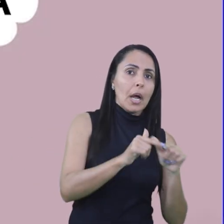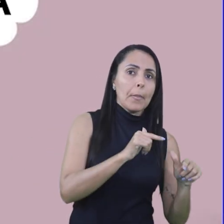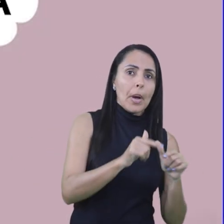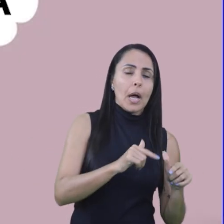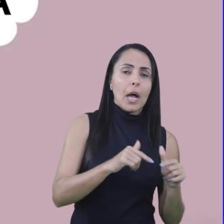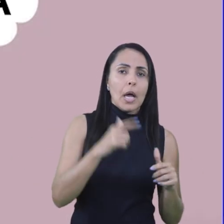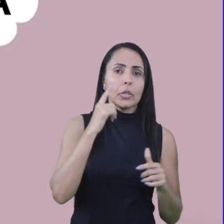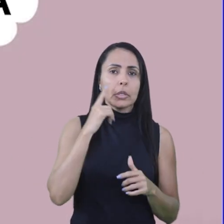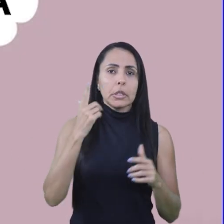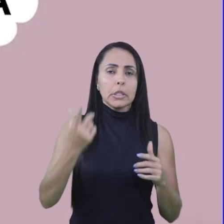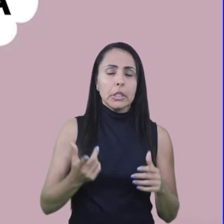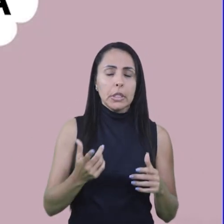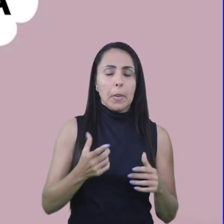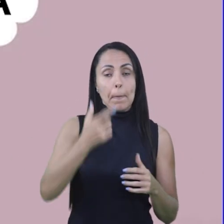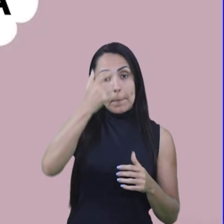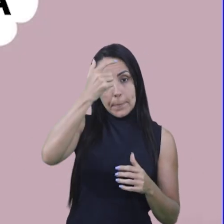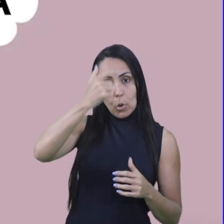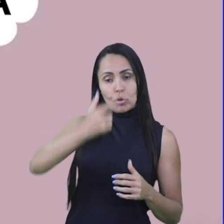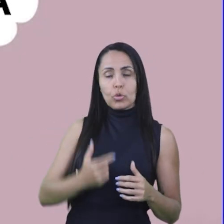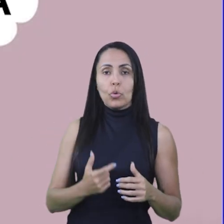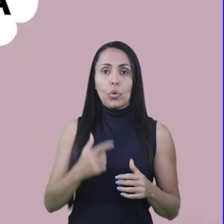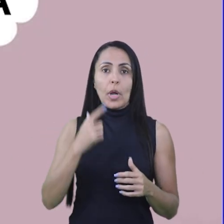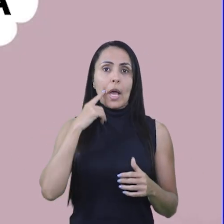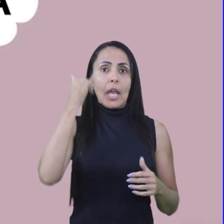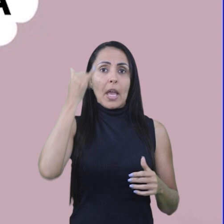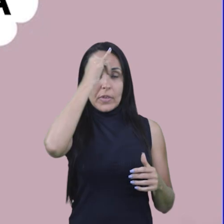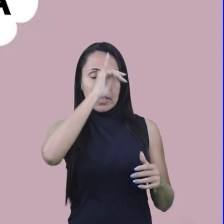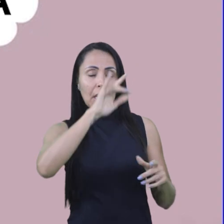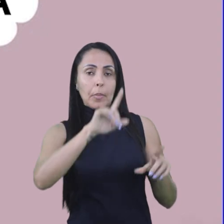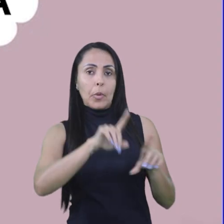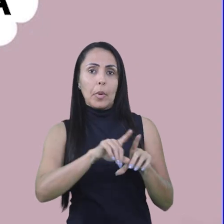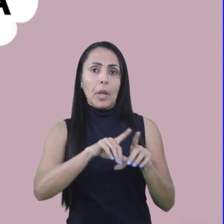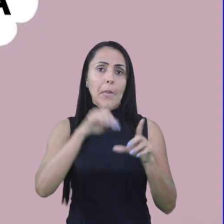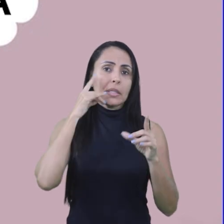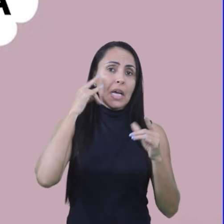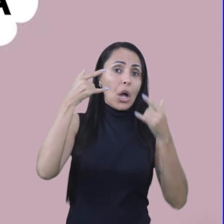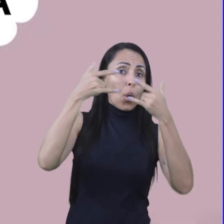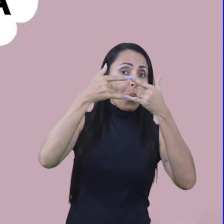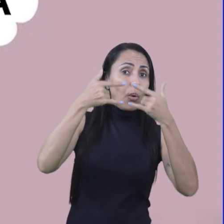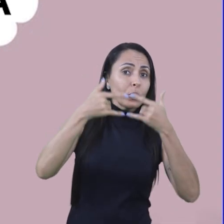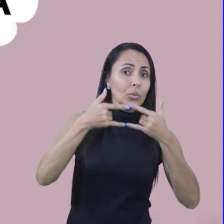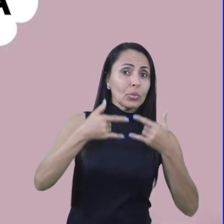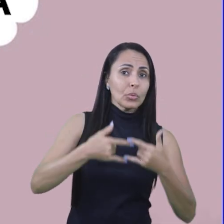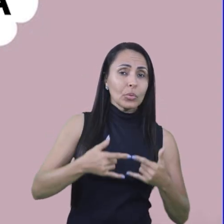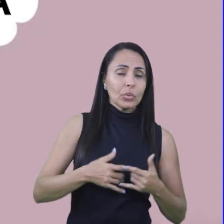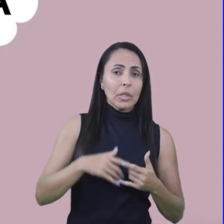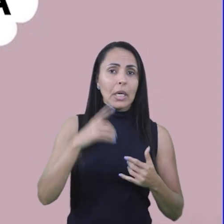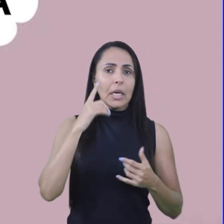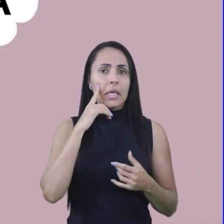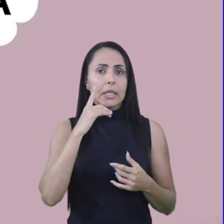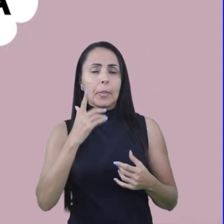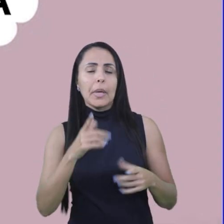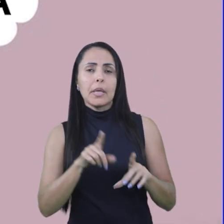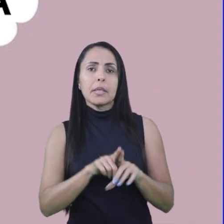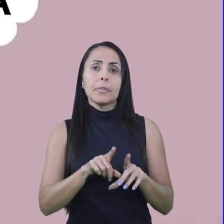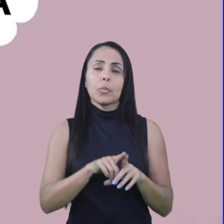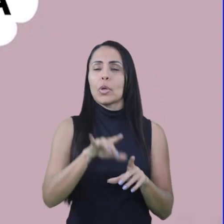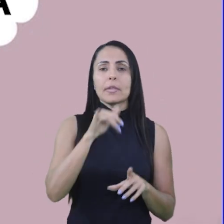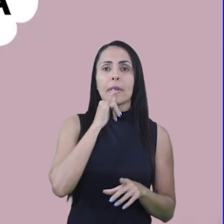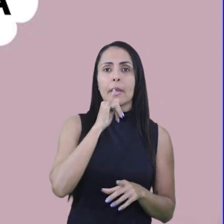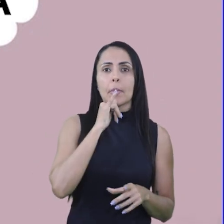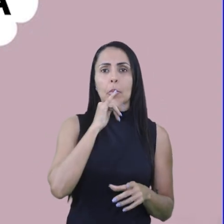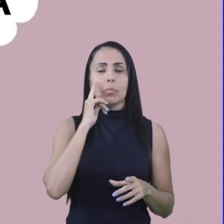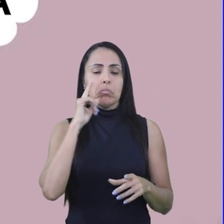de postura, né? E aí vai evitar aí um problema na lombar, um problema de tendinite, por exemplo. Então, o